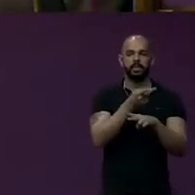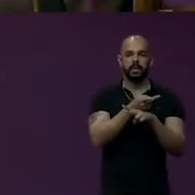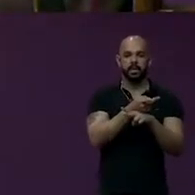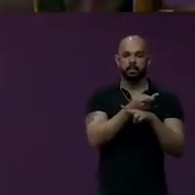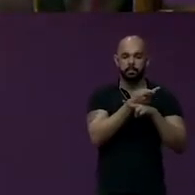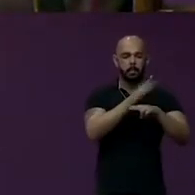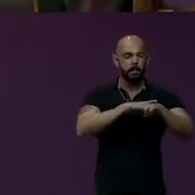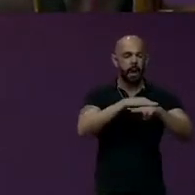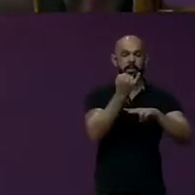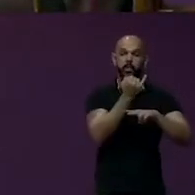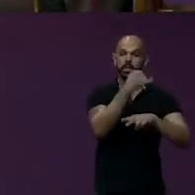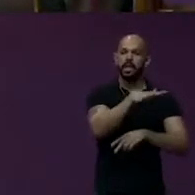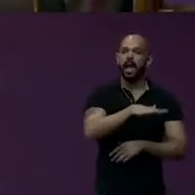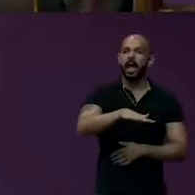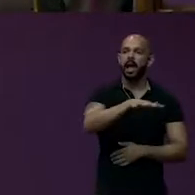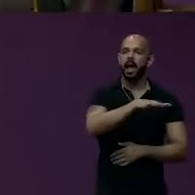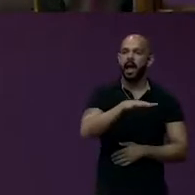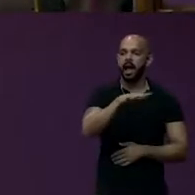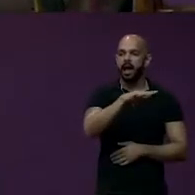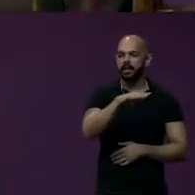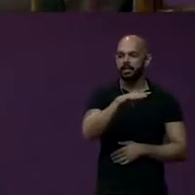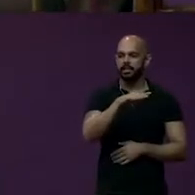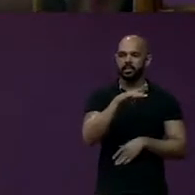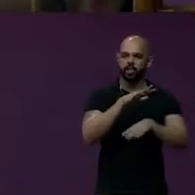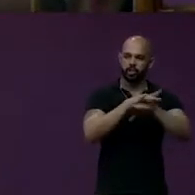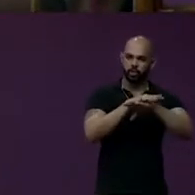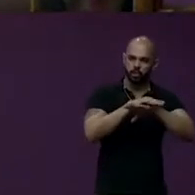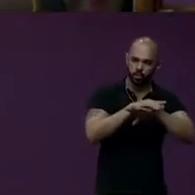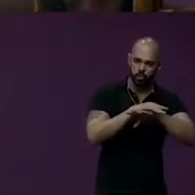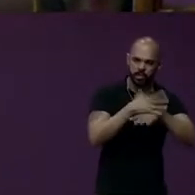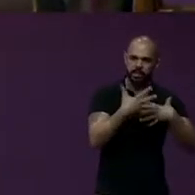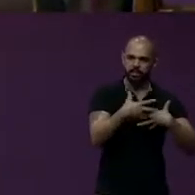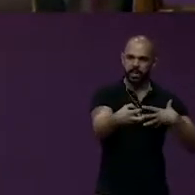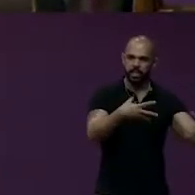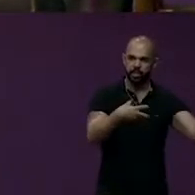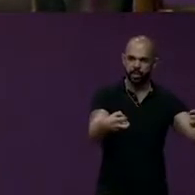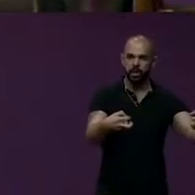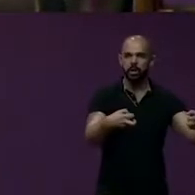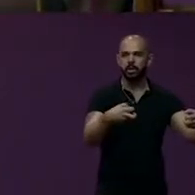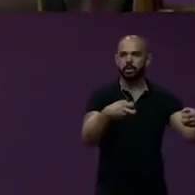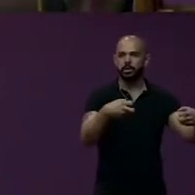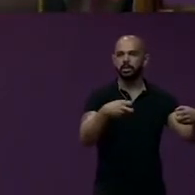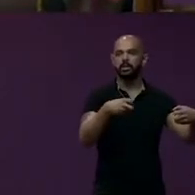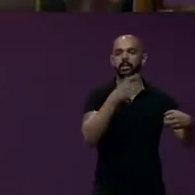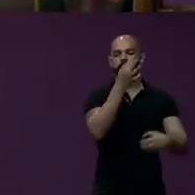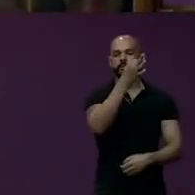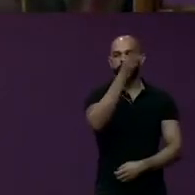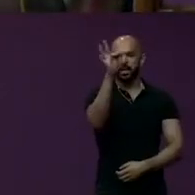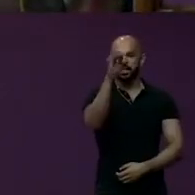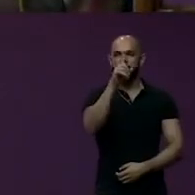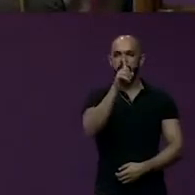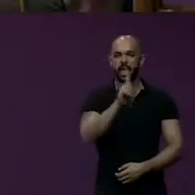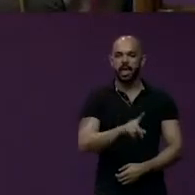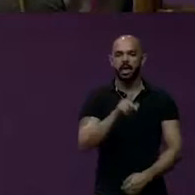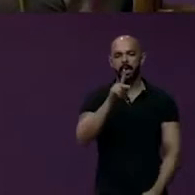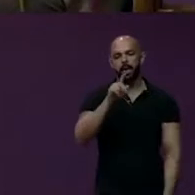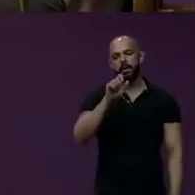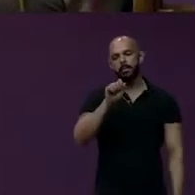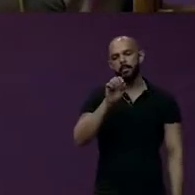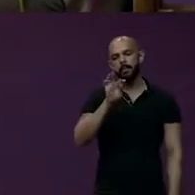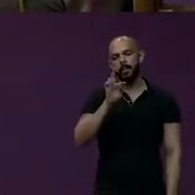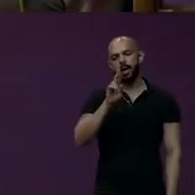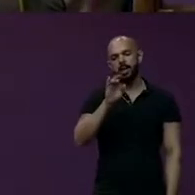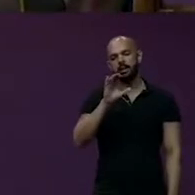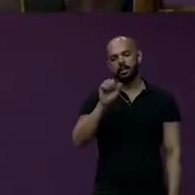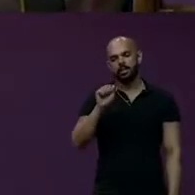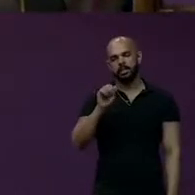prêmio mais importante no campo das doenças infecciosas, na França, que é a Patrícia Brasil,